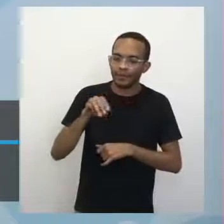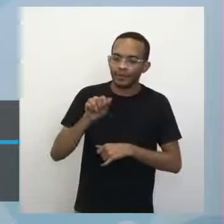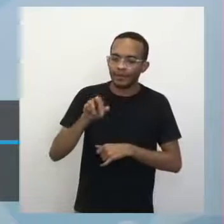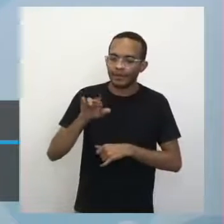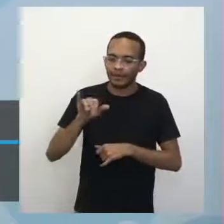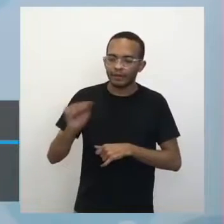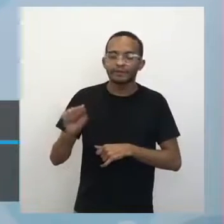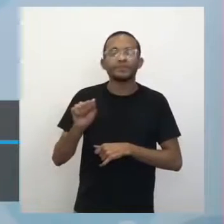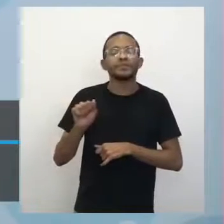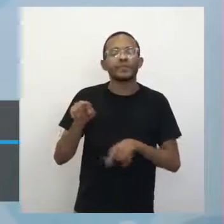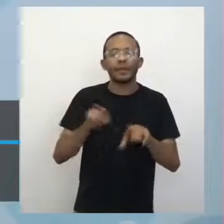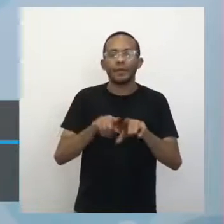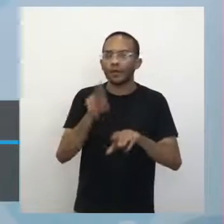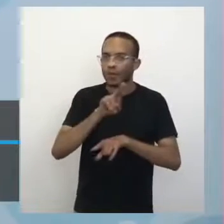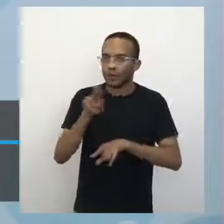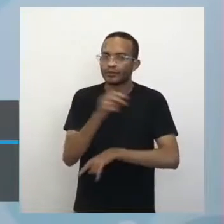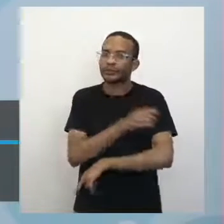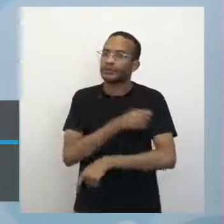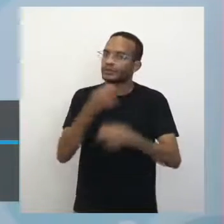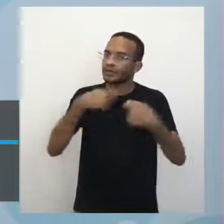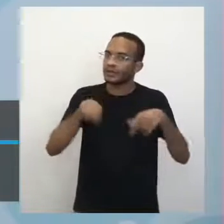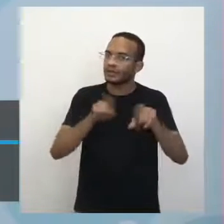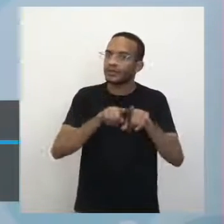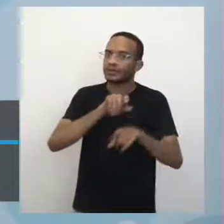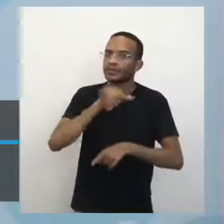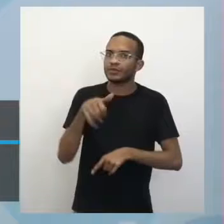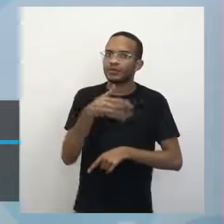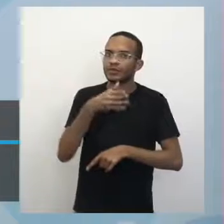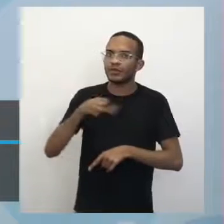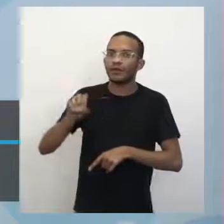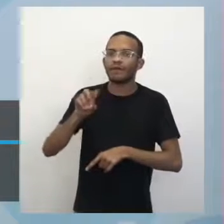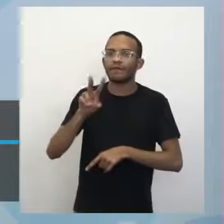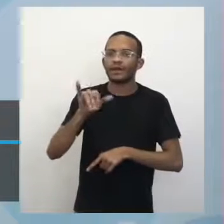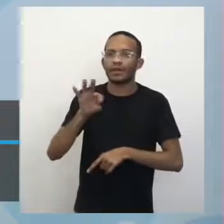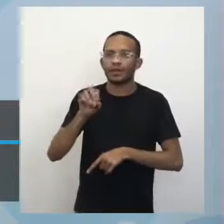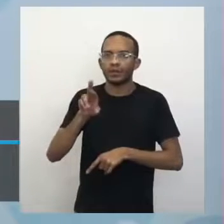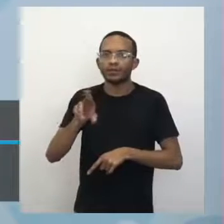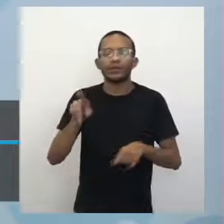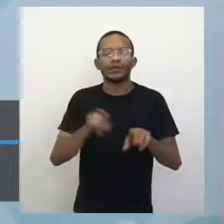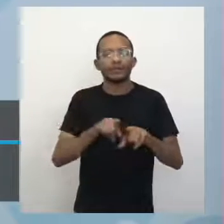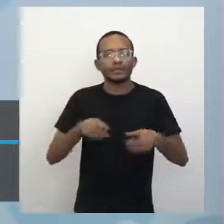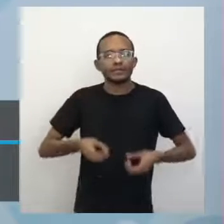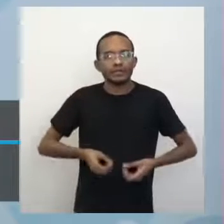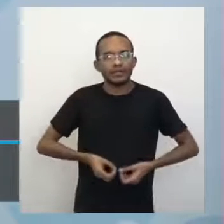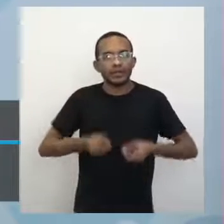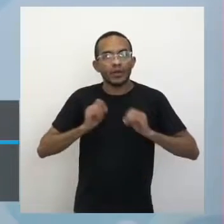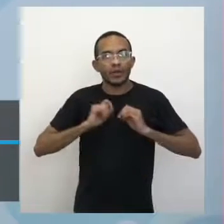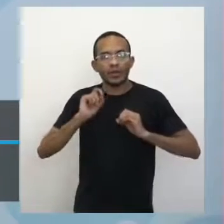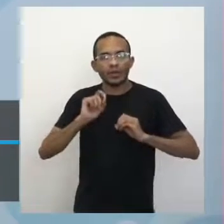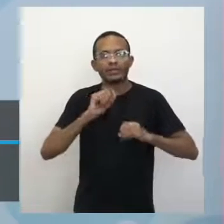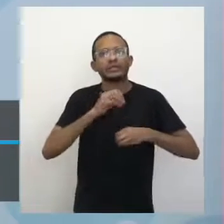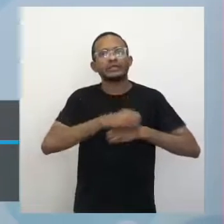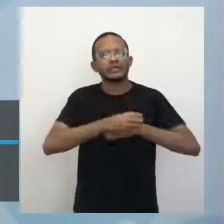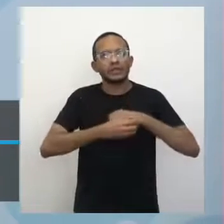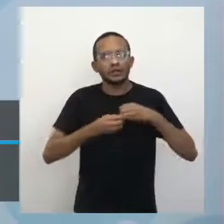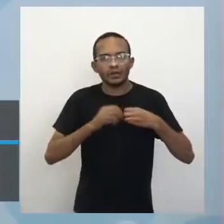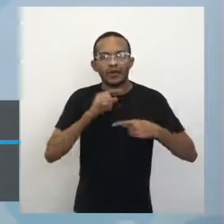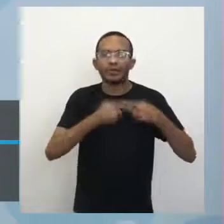em nome aqui dos alunos. Sim. E o João Vitor, que colocou gametas são células reprodutoras. E a Thalita